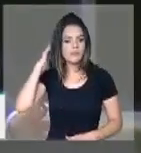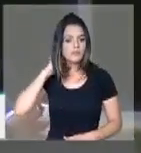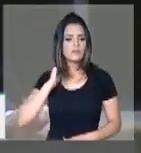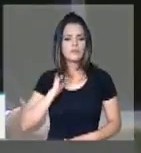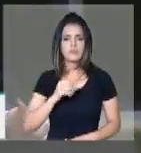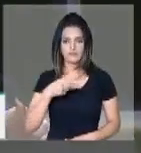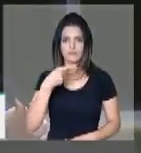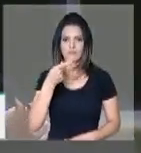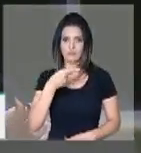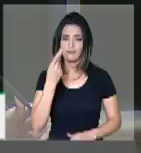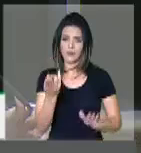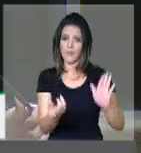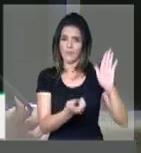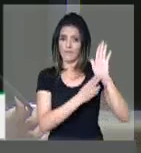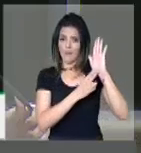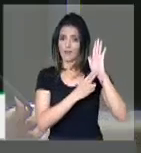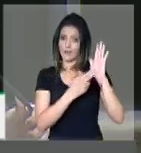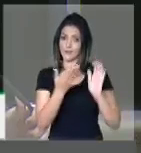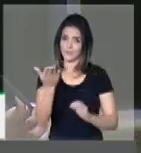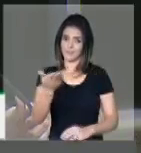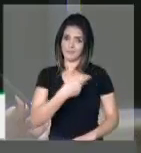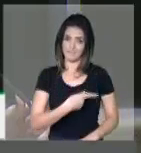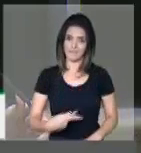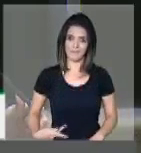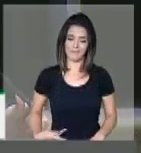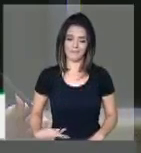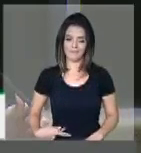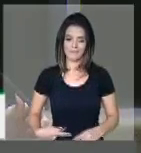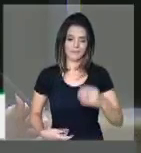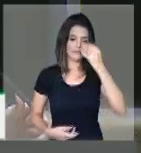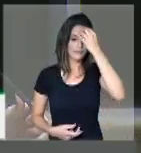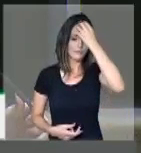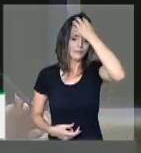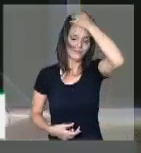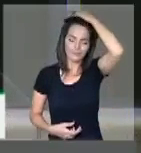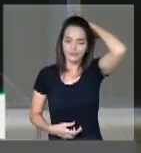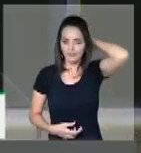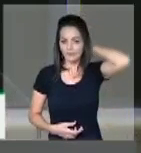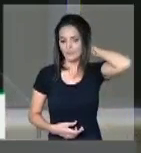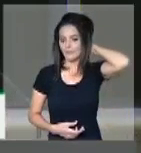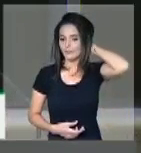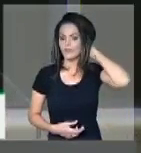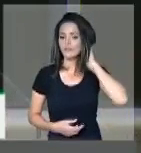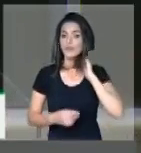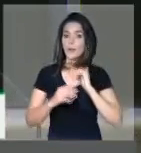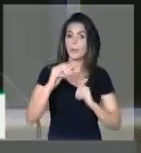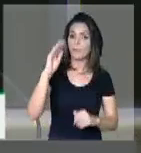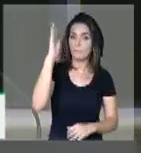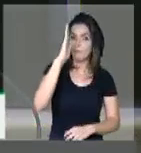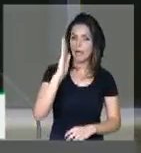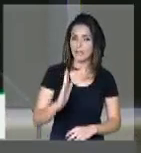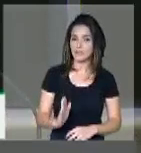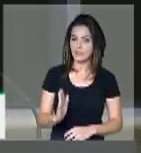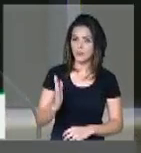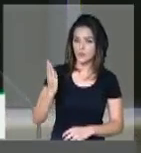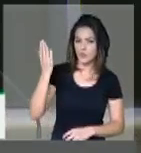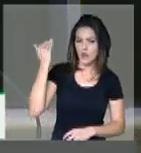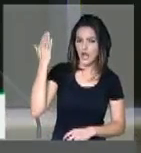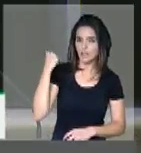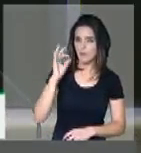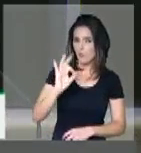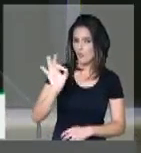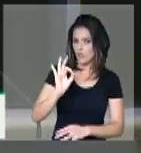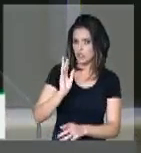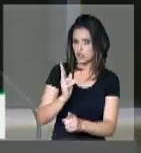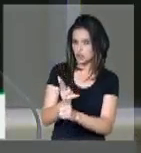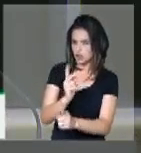confesso a Vossa Excelência que desde o descobrimento do Brasil, que